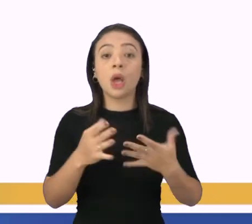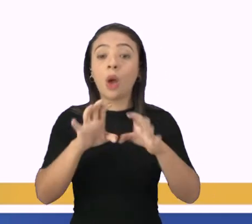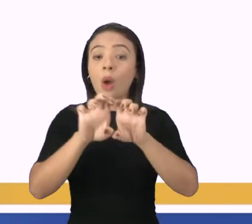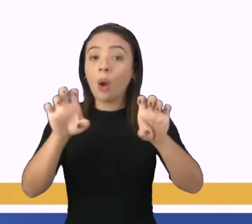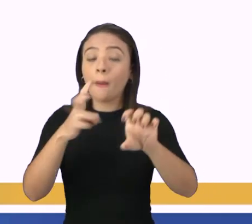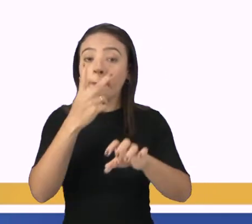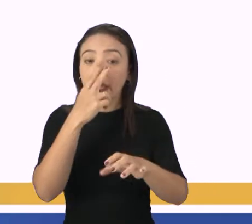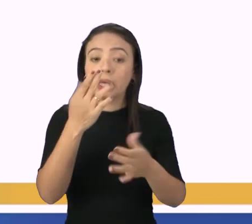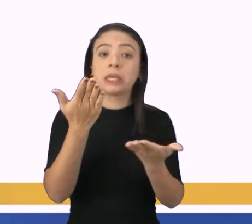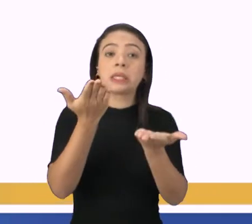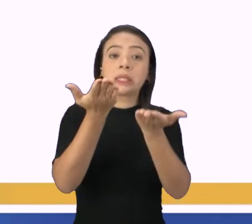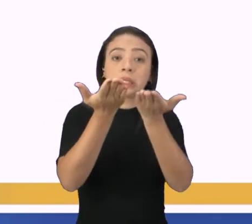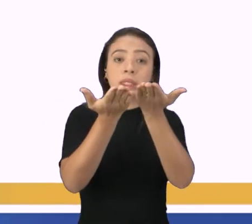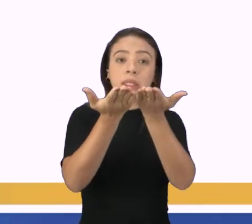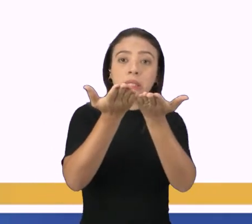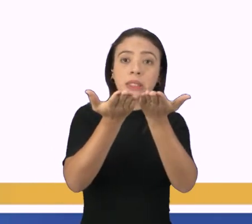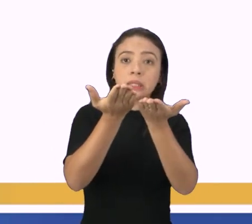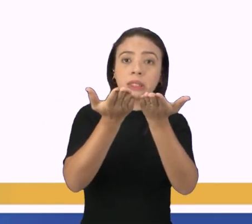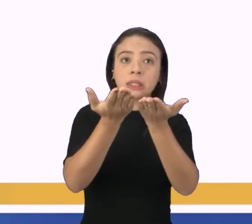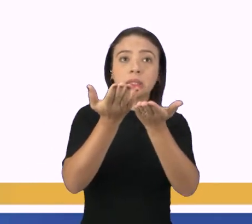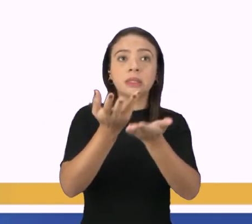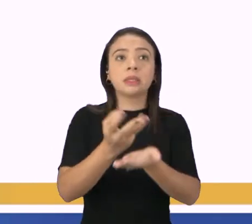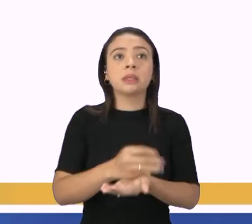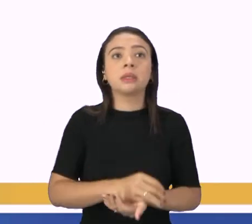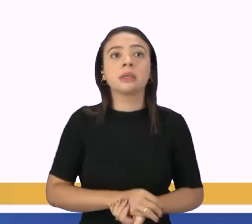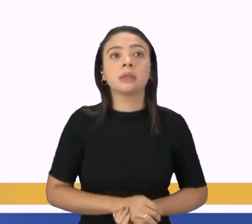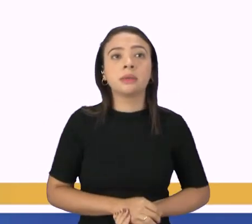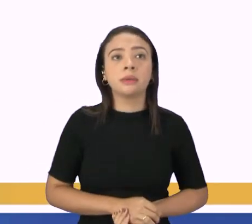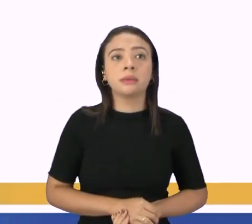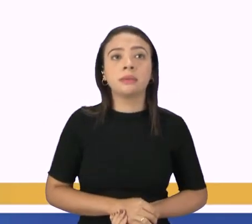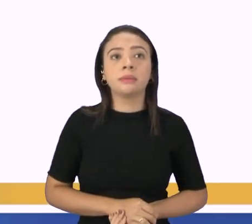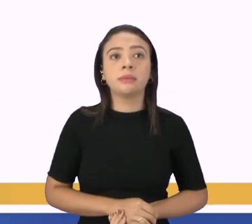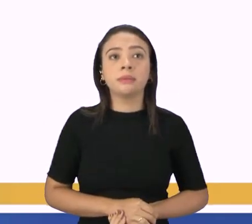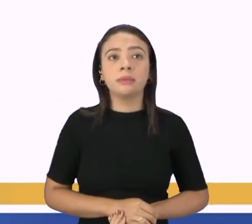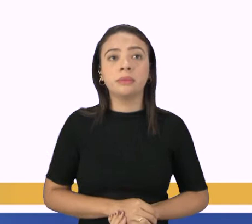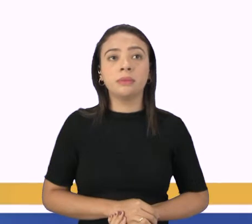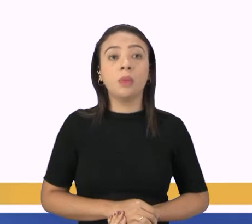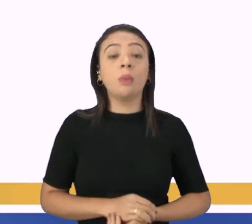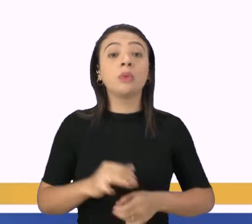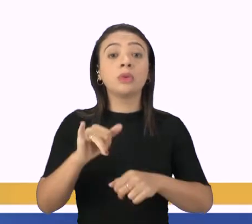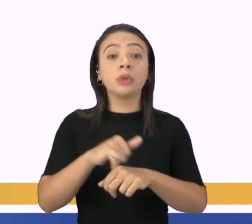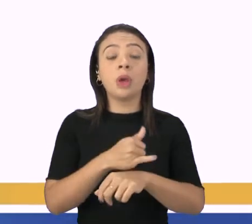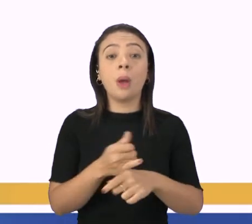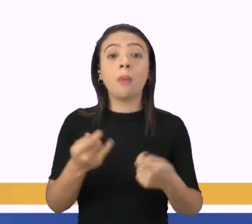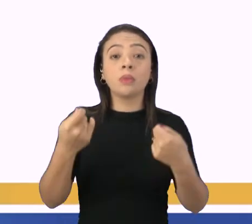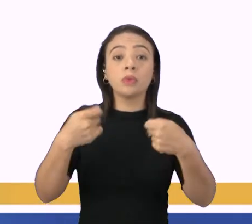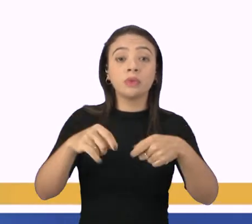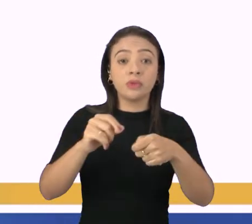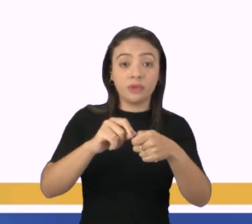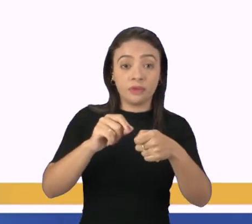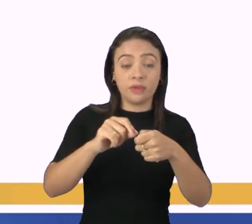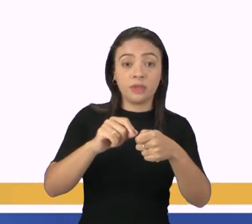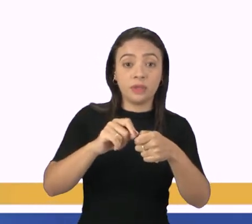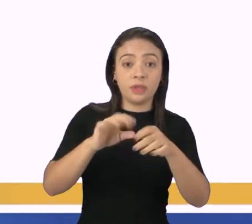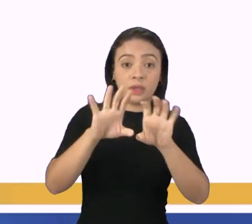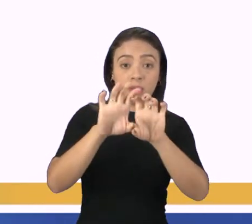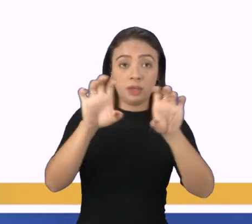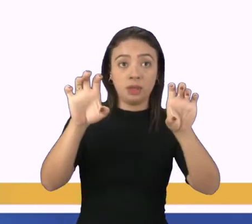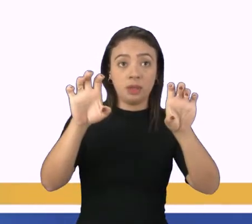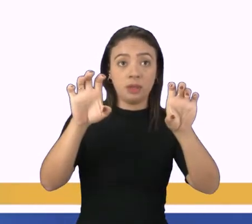uma balança de dois pratos em equilíbrio? Então, uma maneira de resolver as equações é